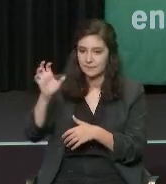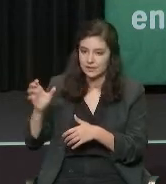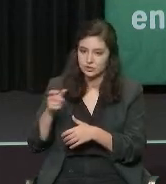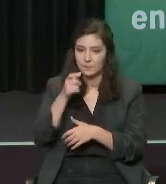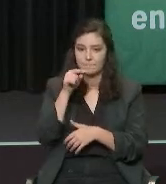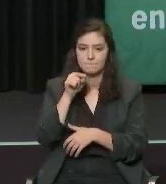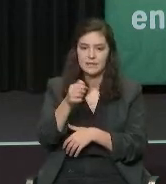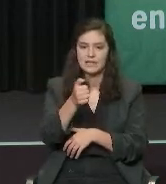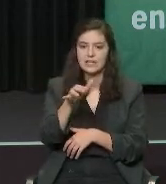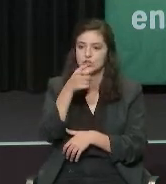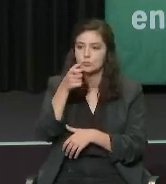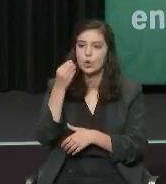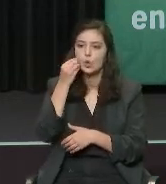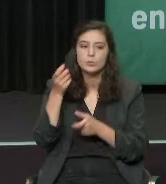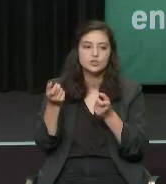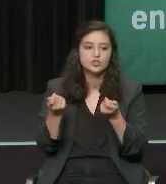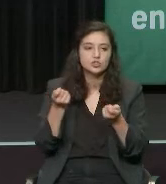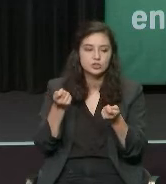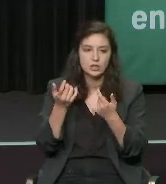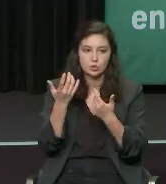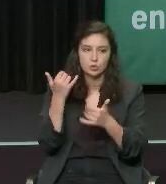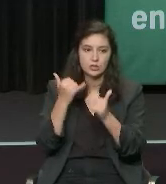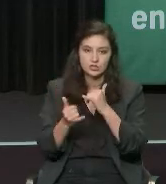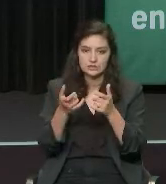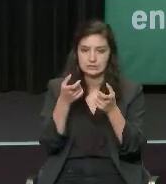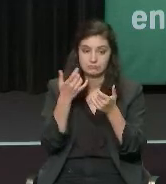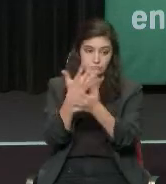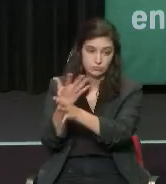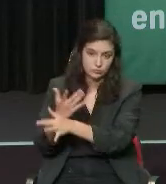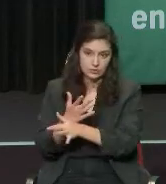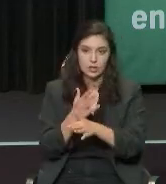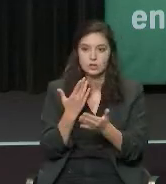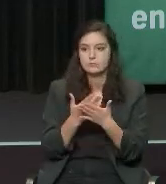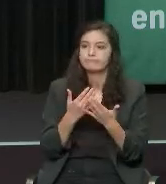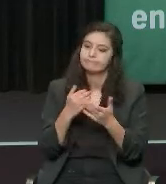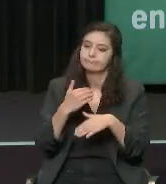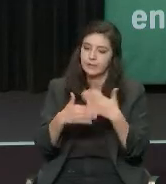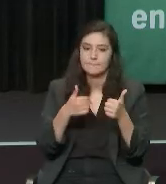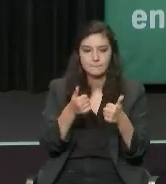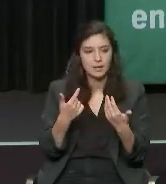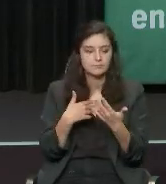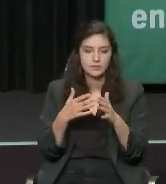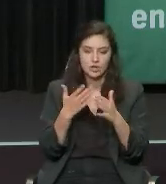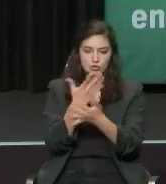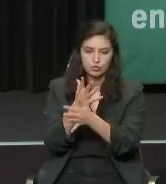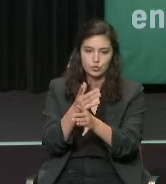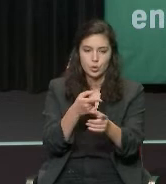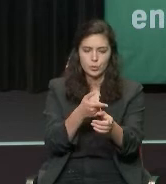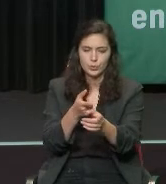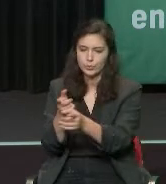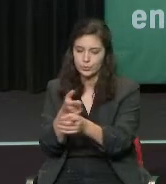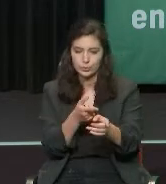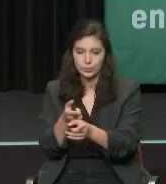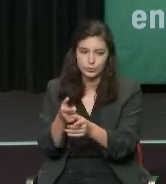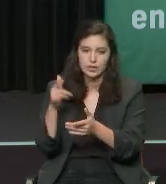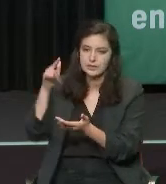debater como é que nós conseguimos gerir o risco de incêndio, não só fazendo bem, apagando fogo após fogo, gerindo bem os aviões